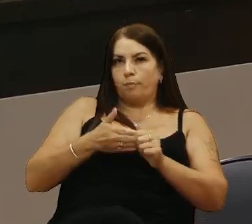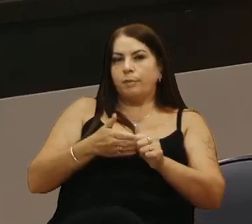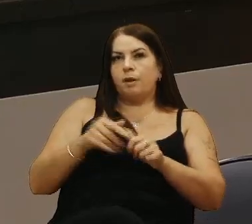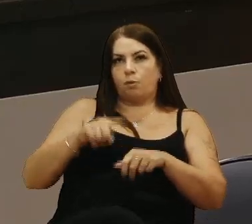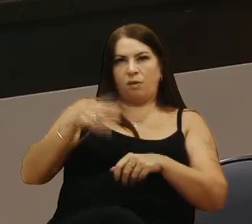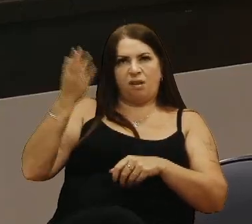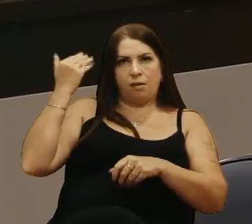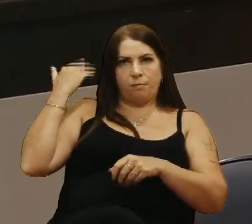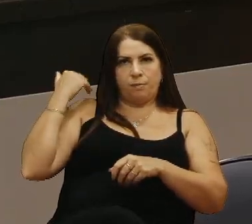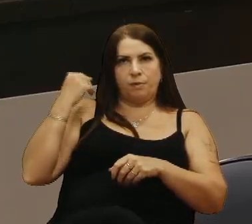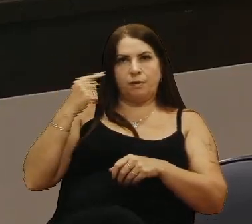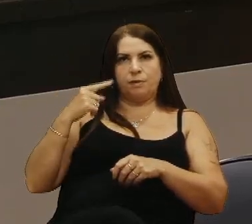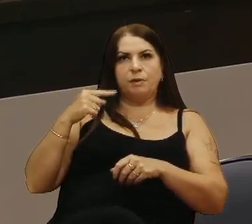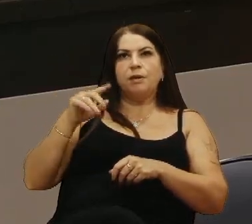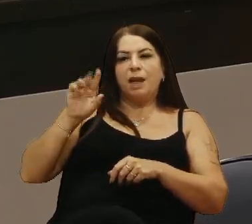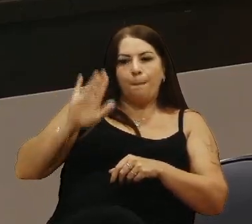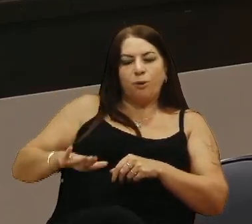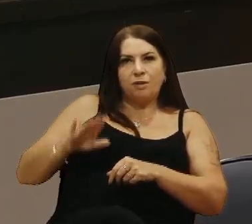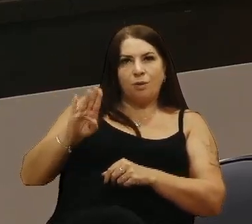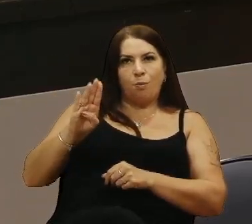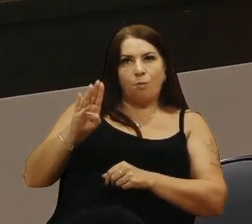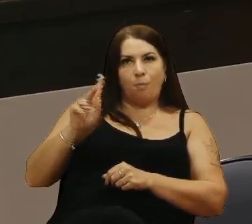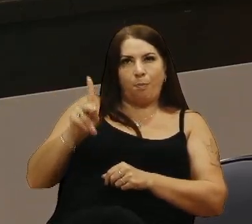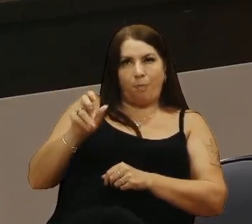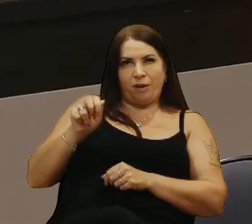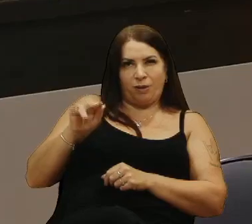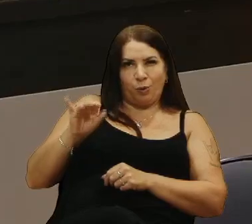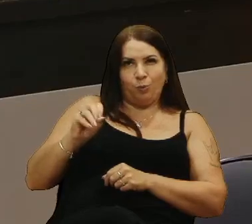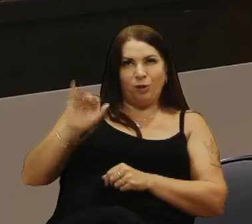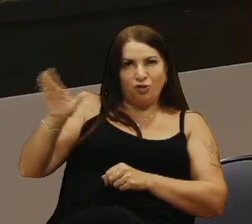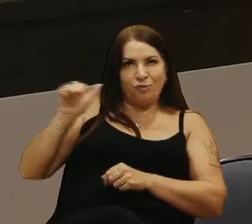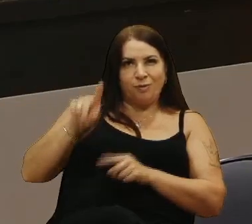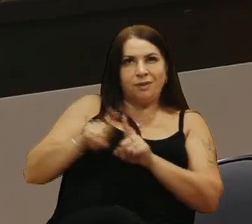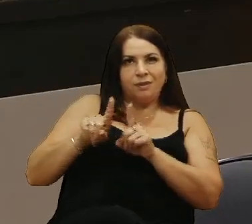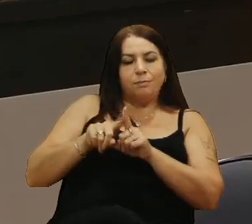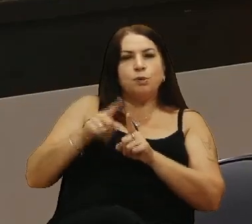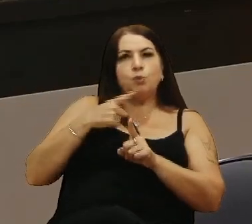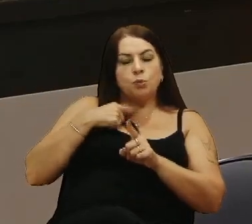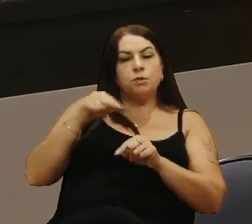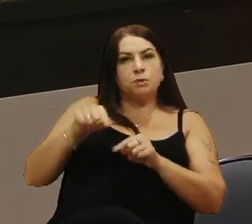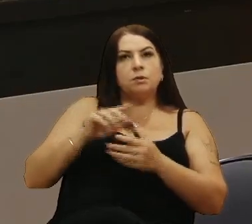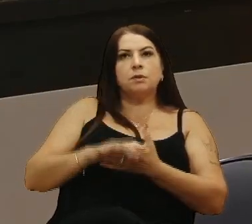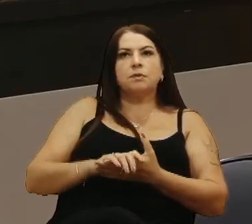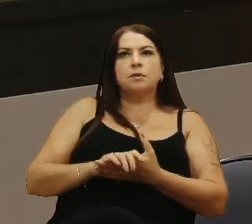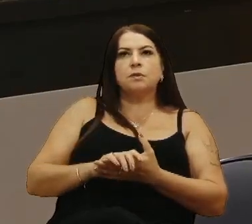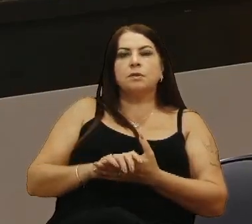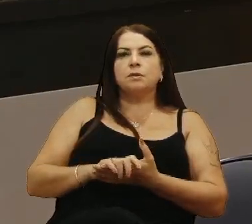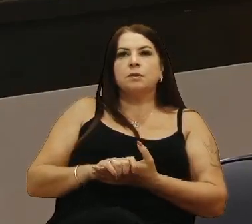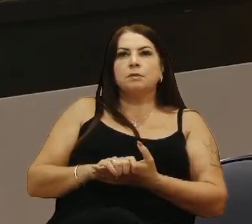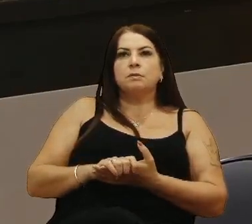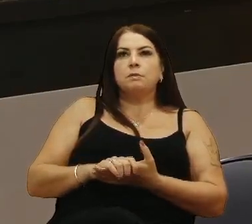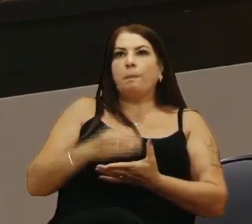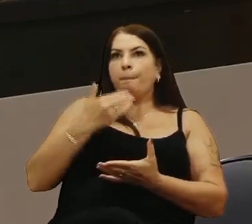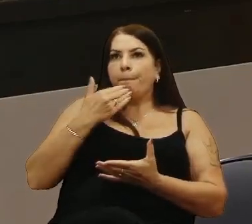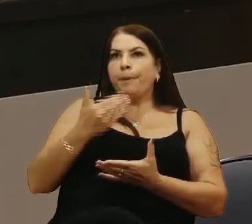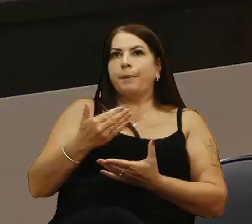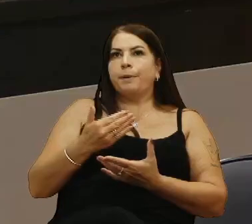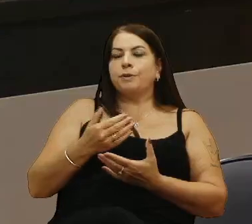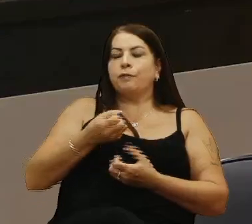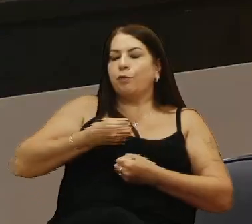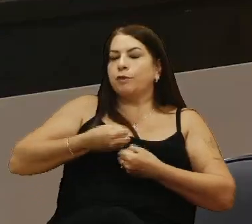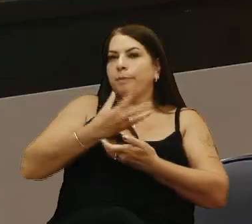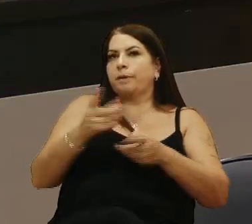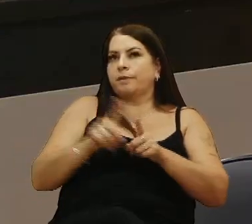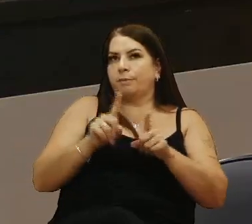naquela época a questão do botão do pânico, vereadora Rose, e eu gostaria que aqui a gente pede, e aqui eu vou desabafar